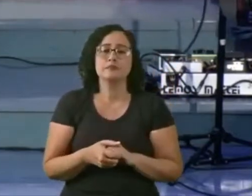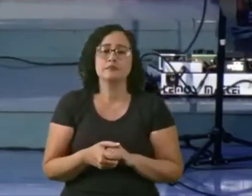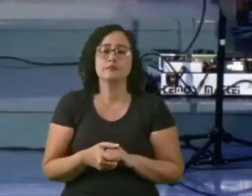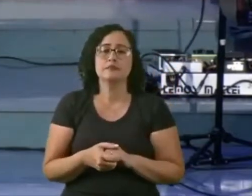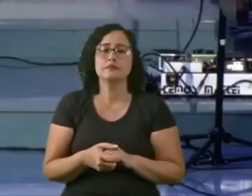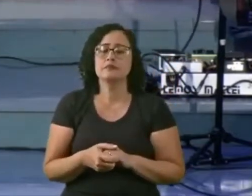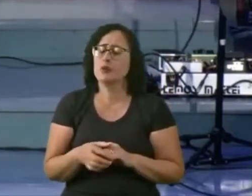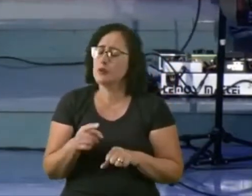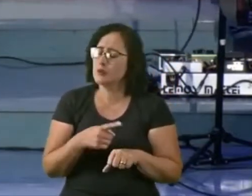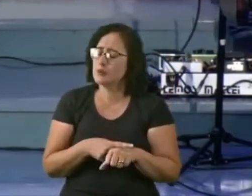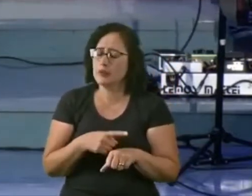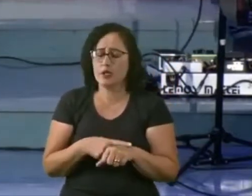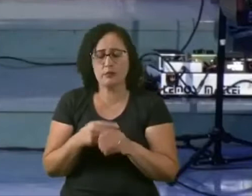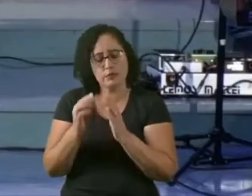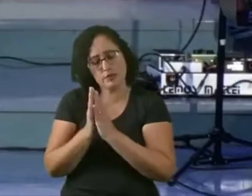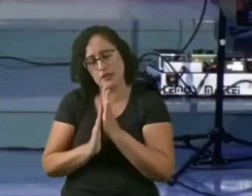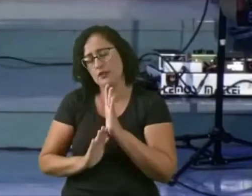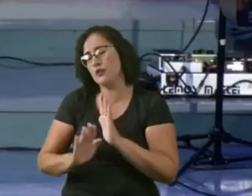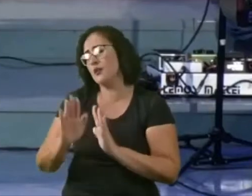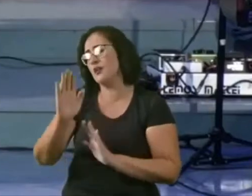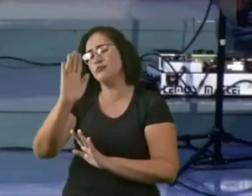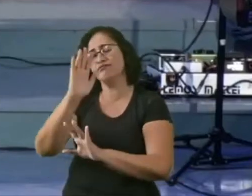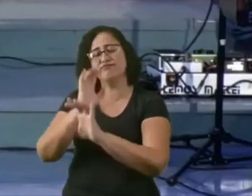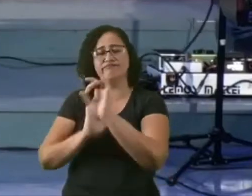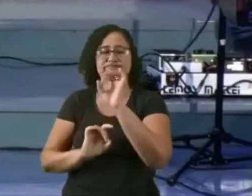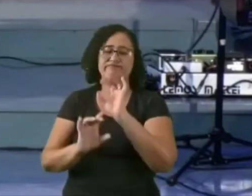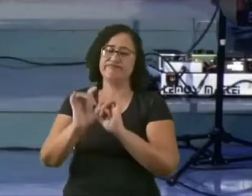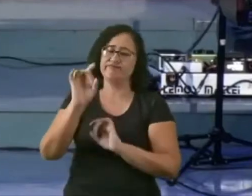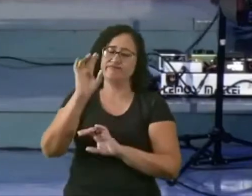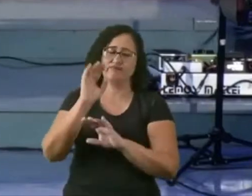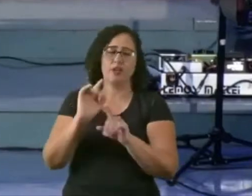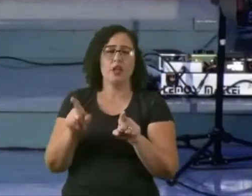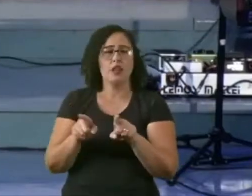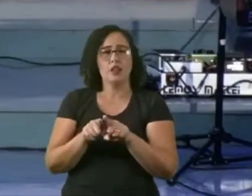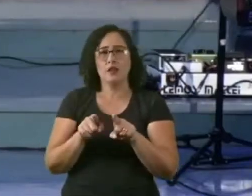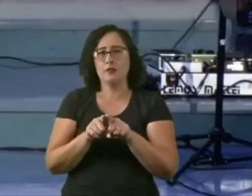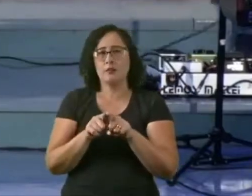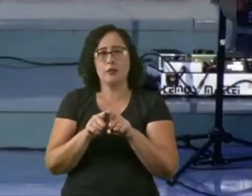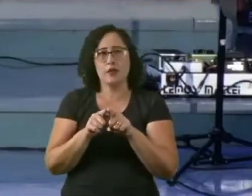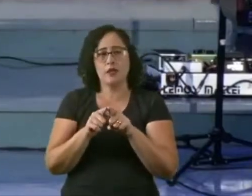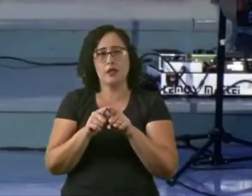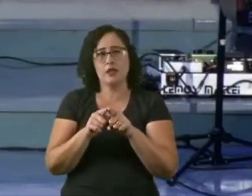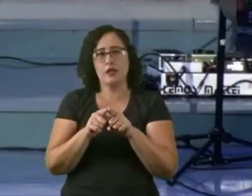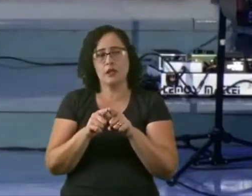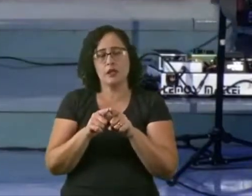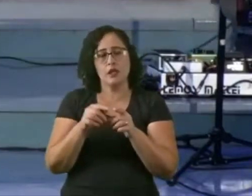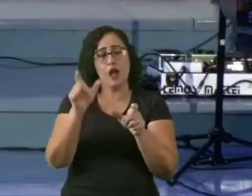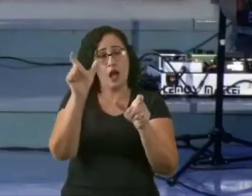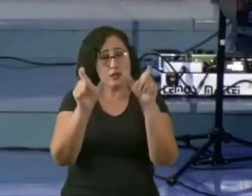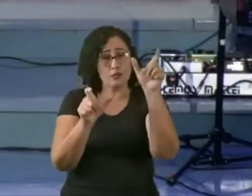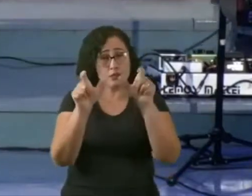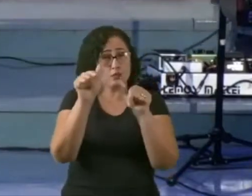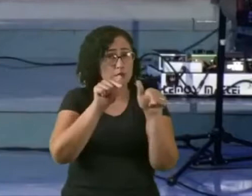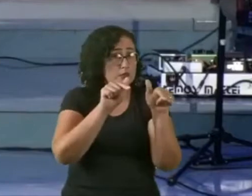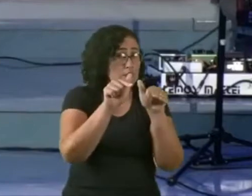proporcionou esse momento de adorarmos a Deus juntos. Também agradecer o pessoal da transmissão. Temos uma equipe aqui,